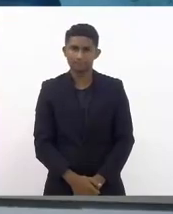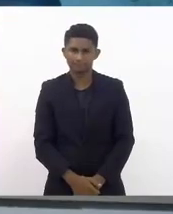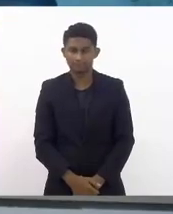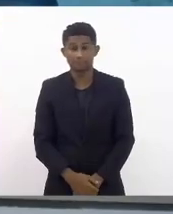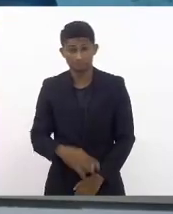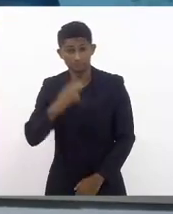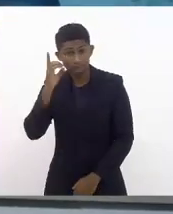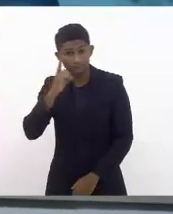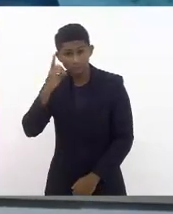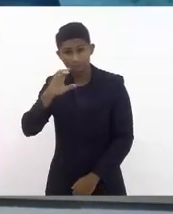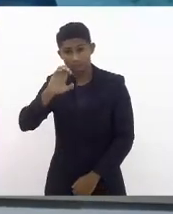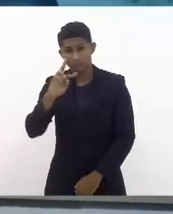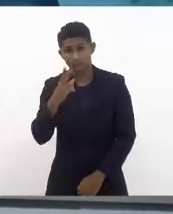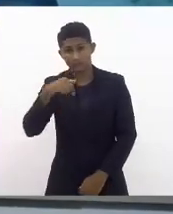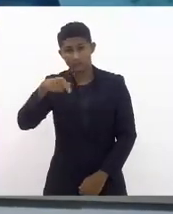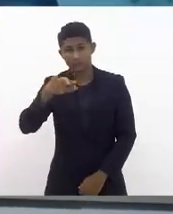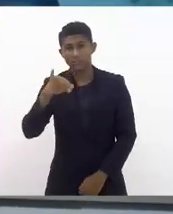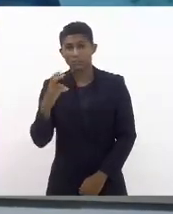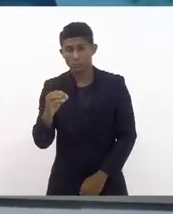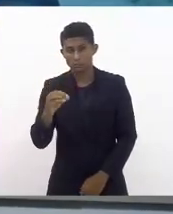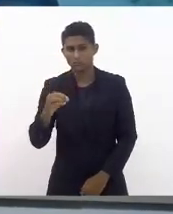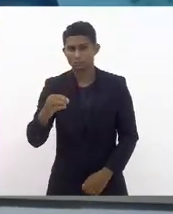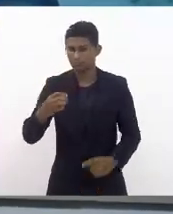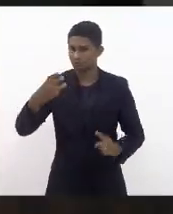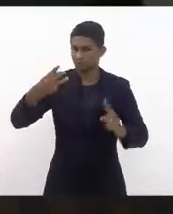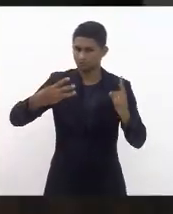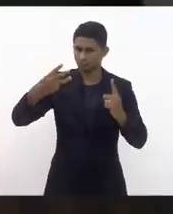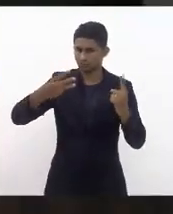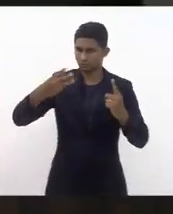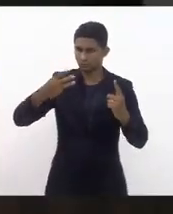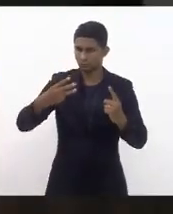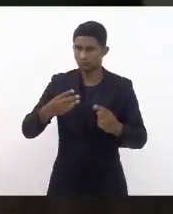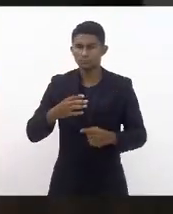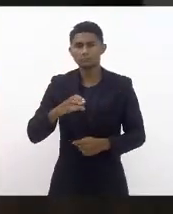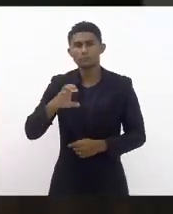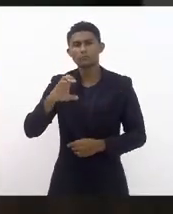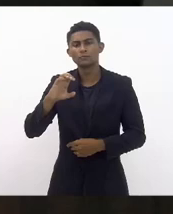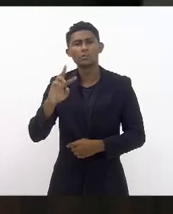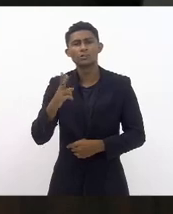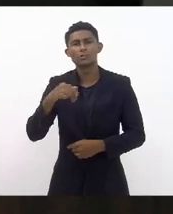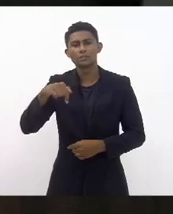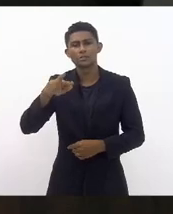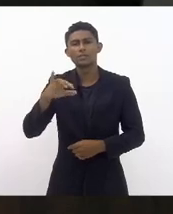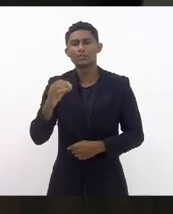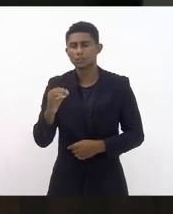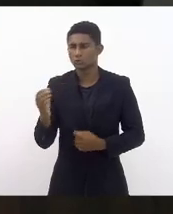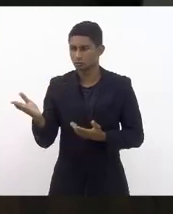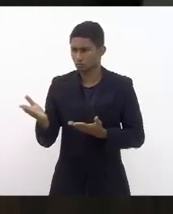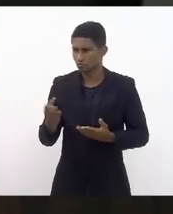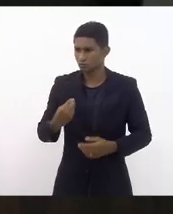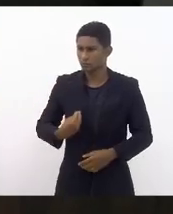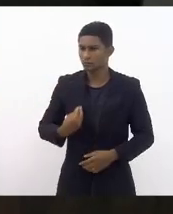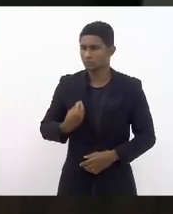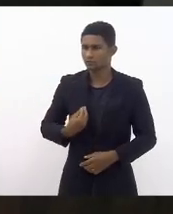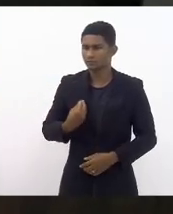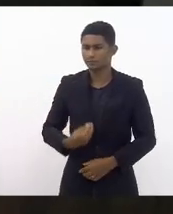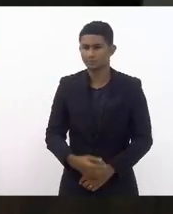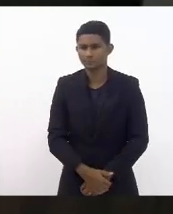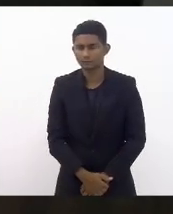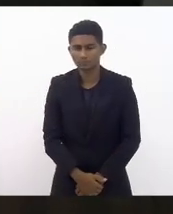Deputado Chiquinho da Mangueira, 3-1. Deputado Chiquinho da Mangueira. Deputado Chiquinho da